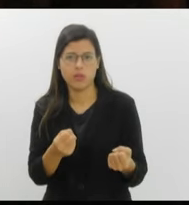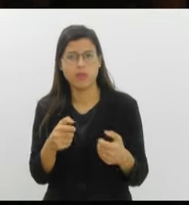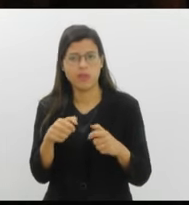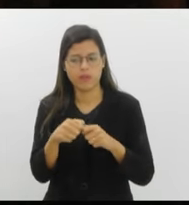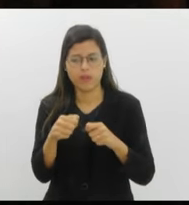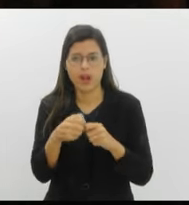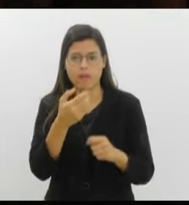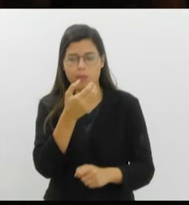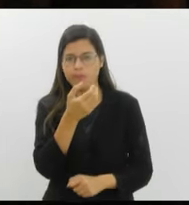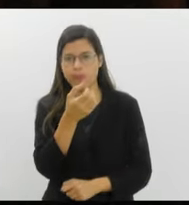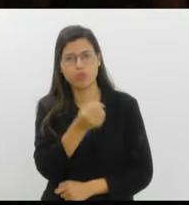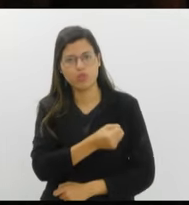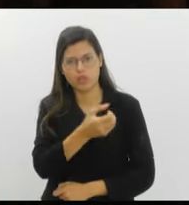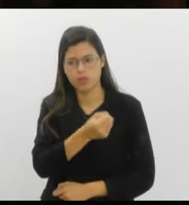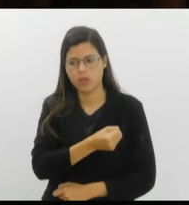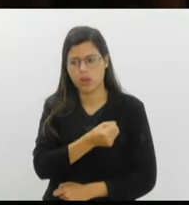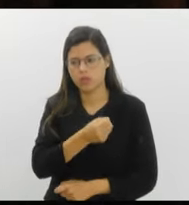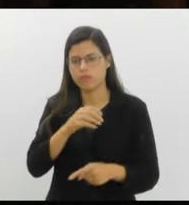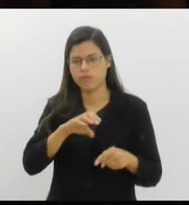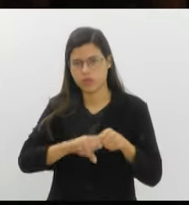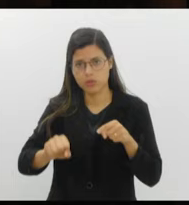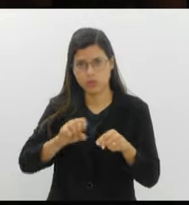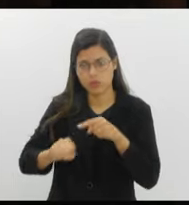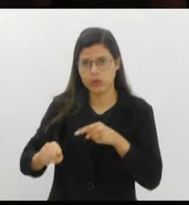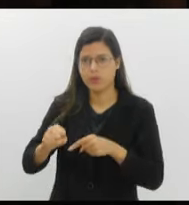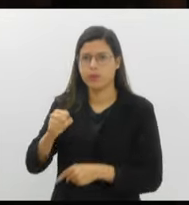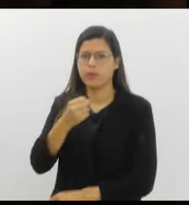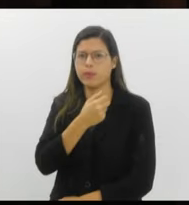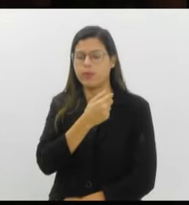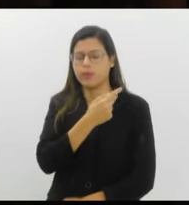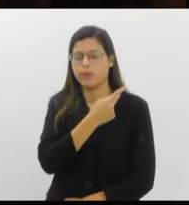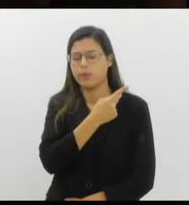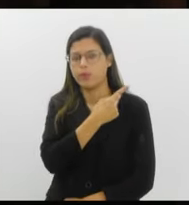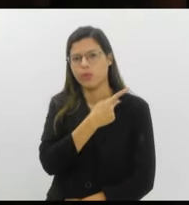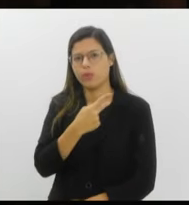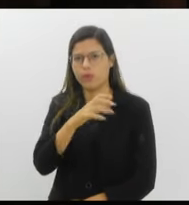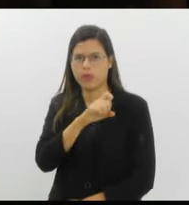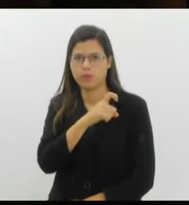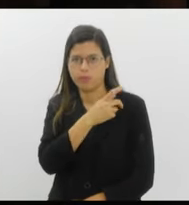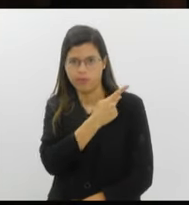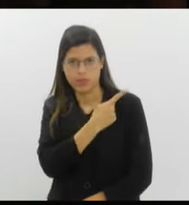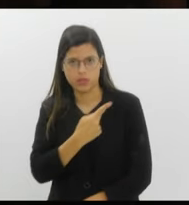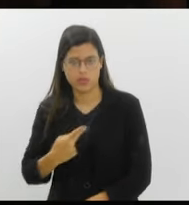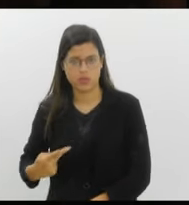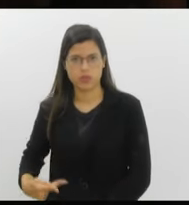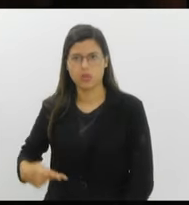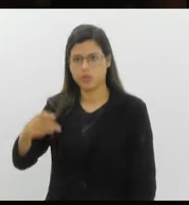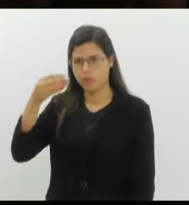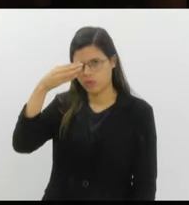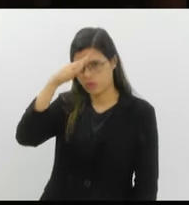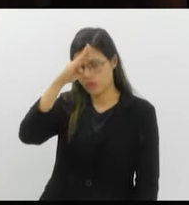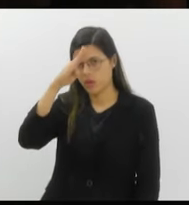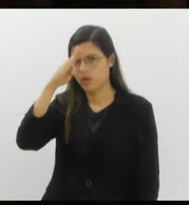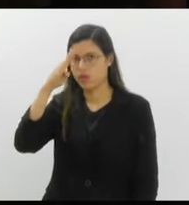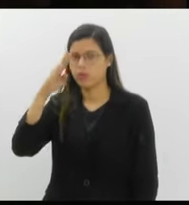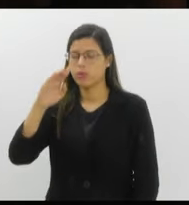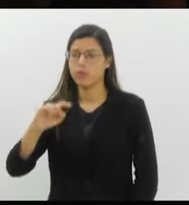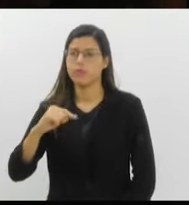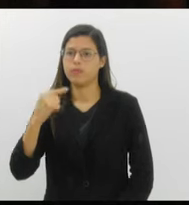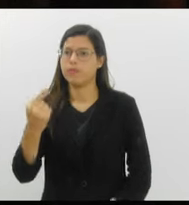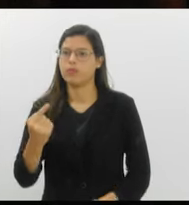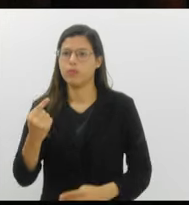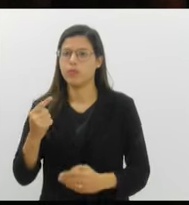do presidente Bolsonaro. Logo depois, não para nossa surpresa, obviamente, ele se torna o